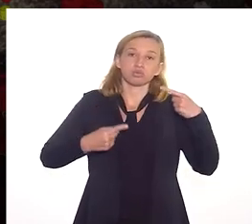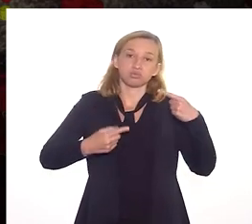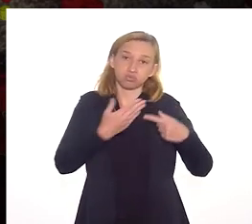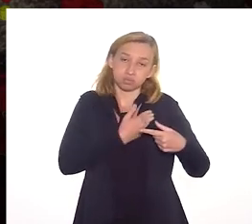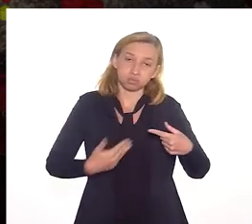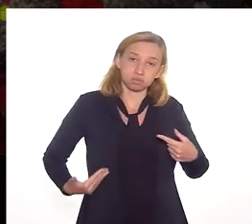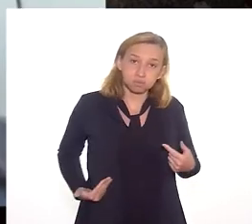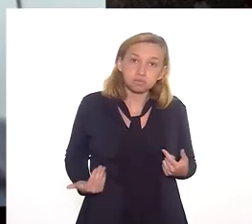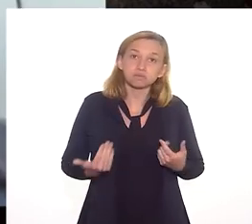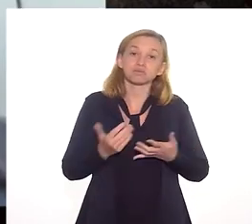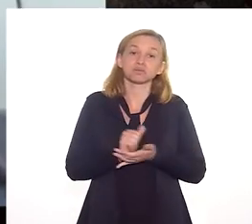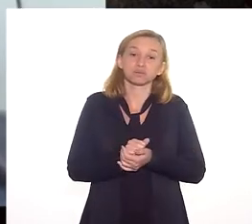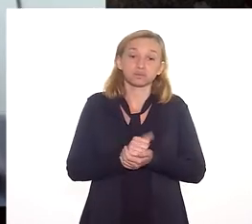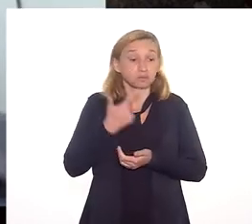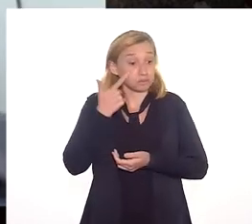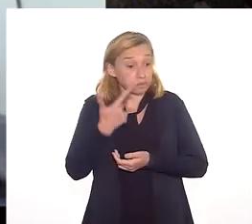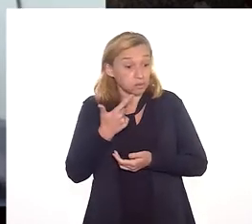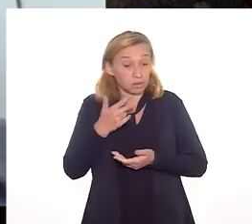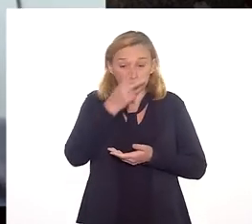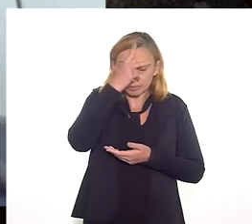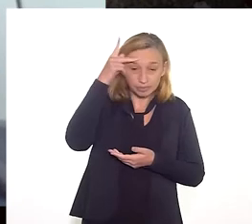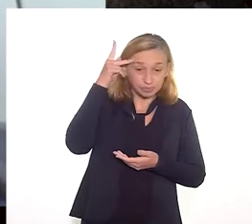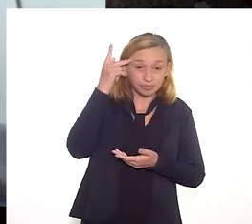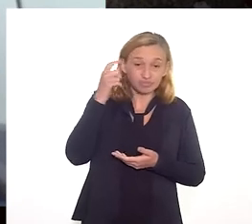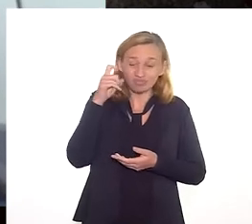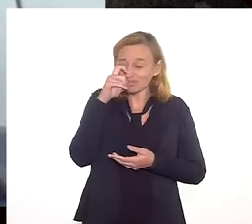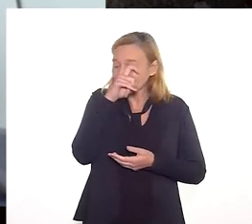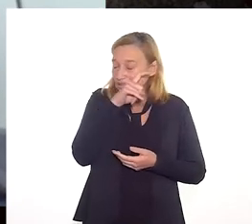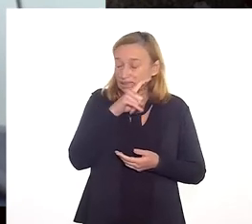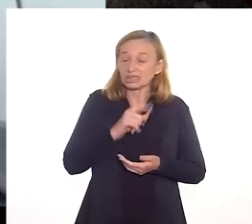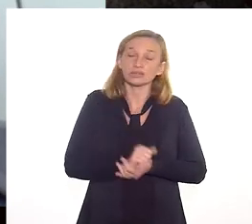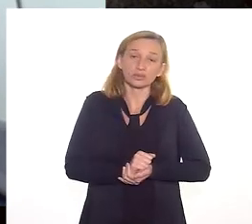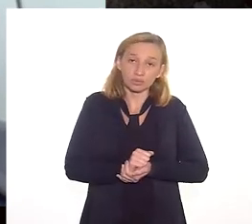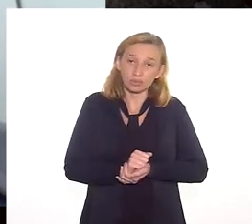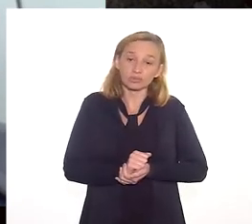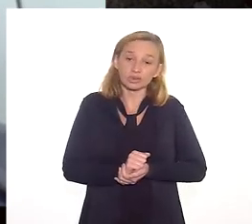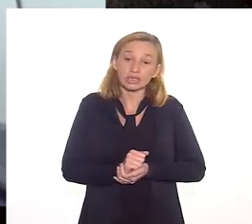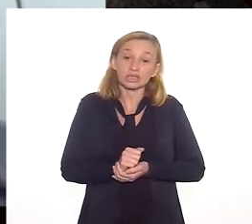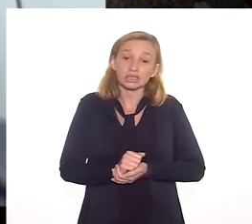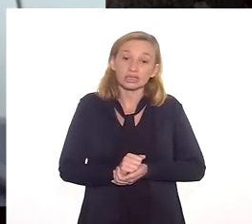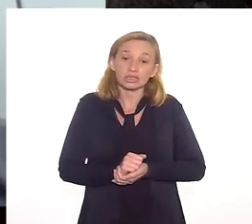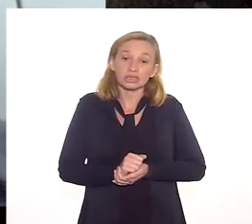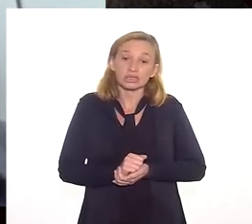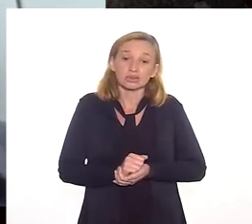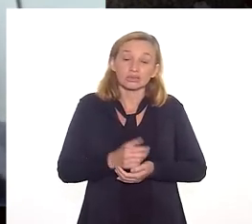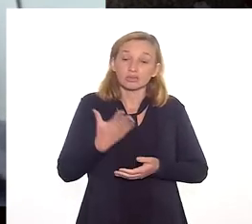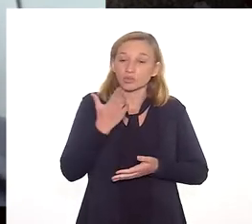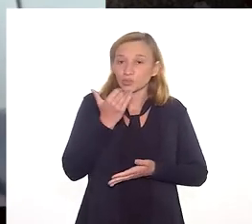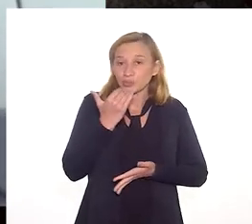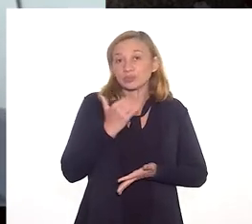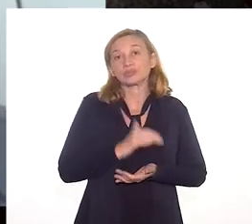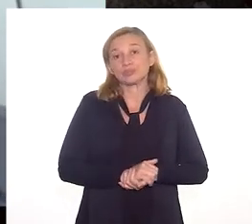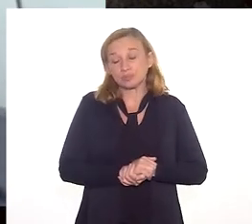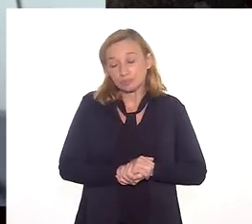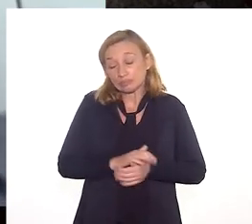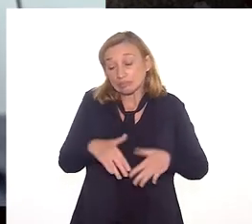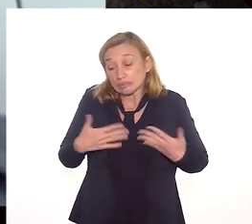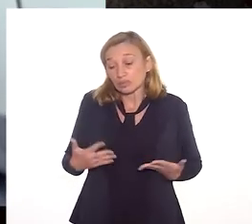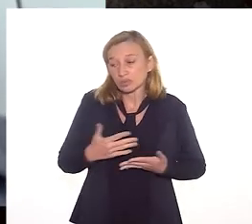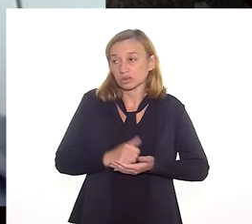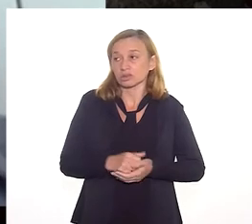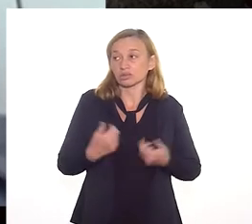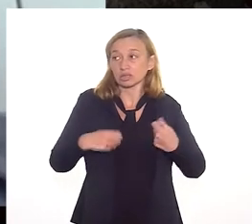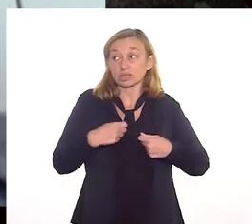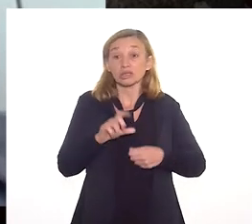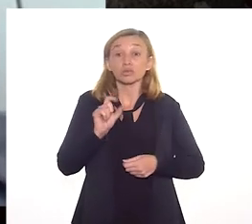pública. E a gente tem visto que as pessoas têm tido dificuldades até para se alimentar. Então,